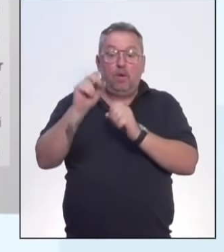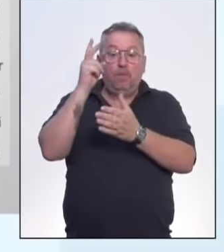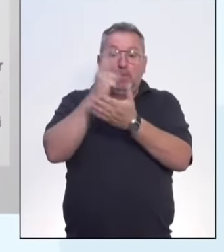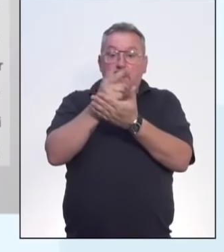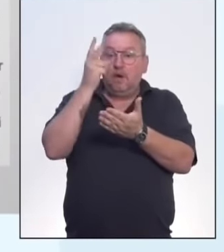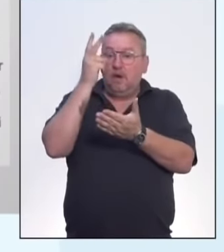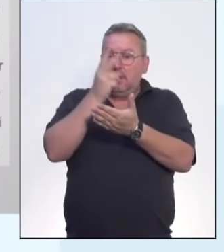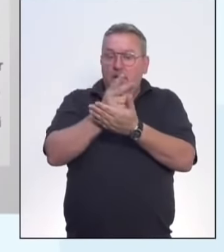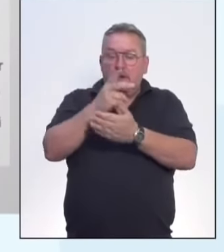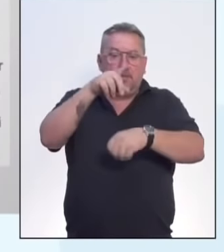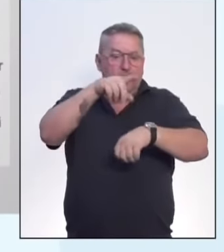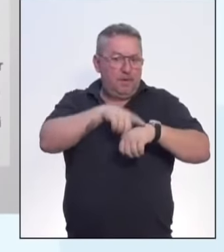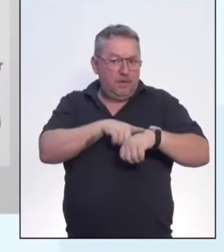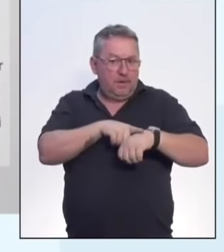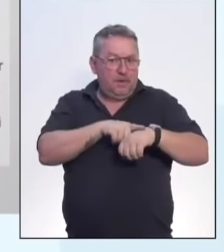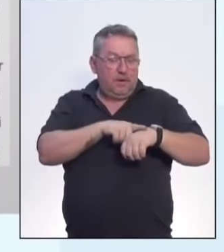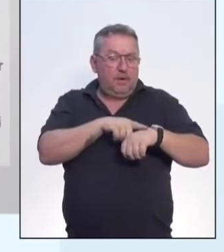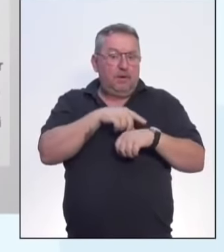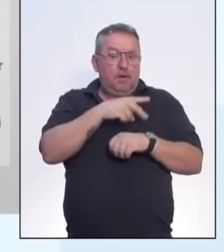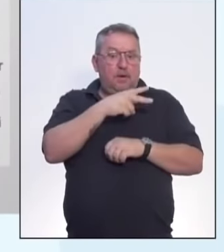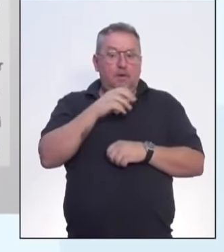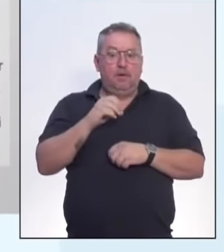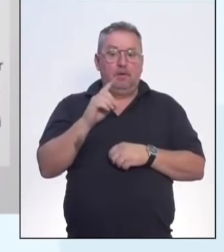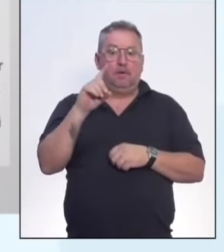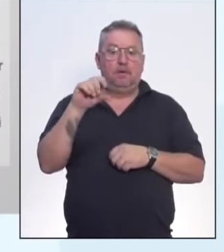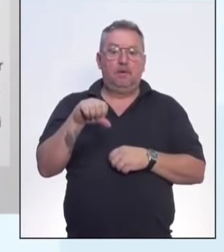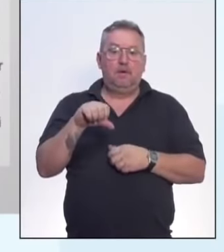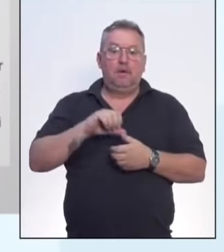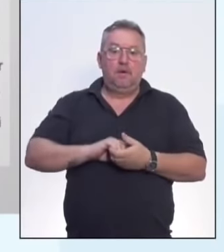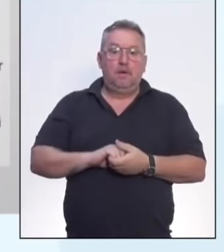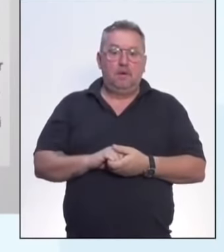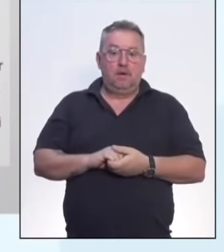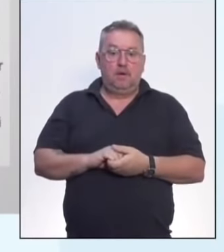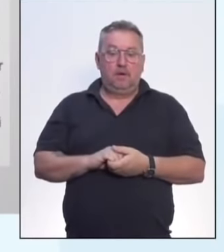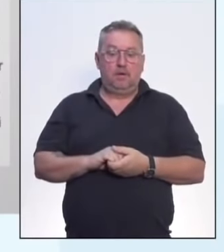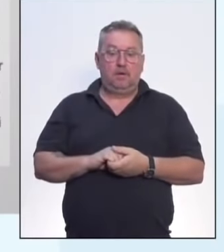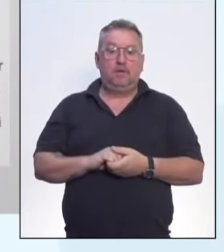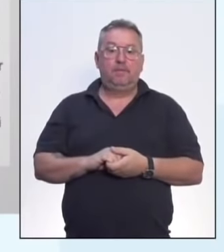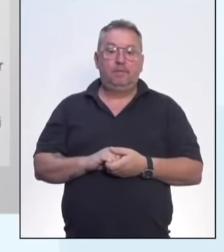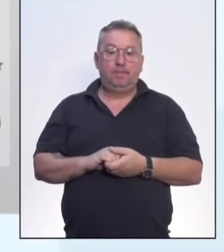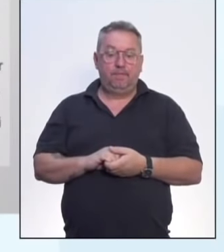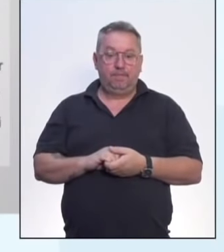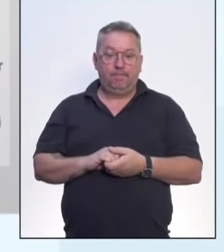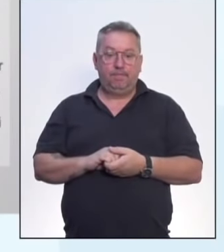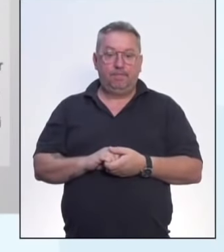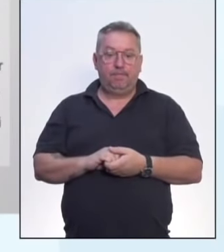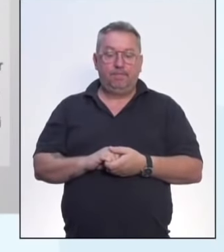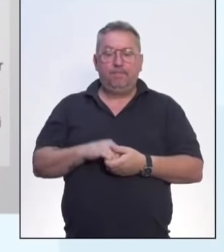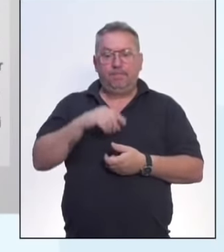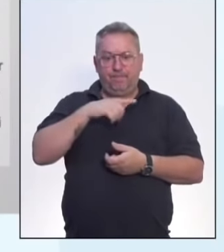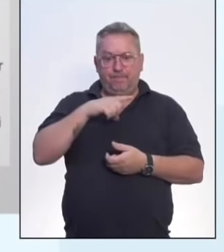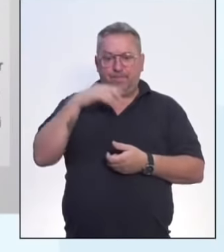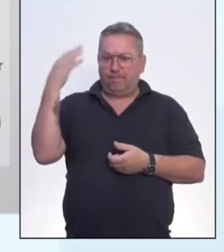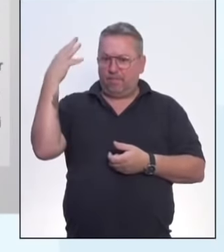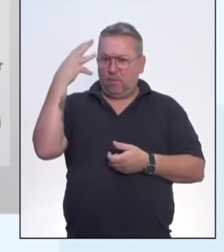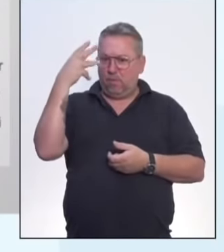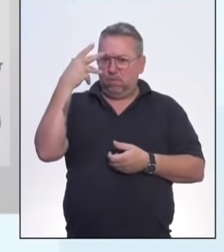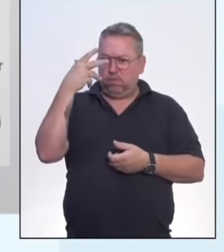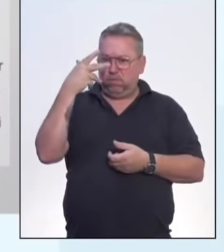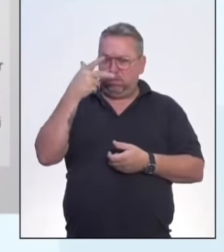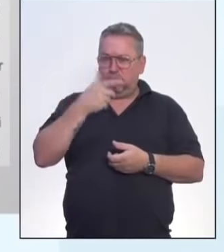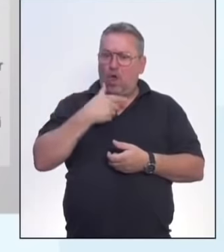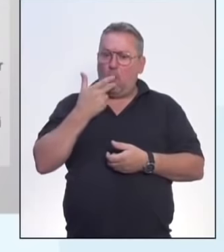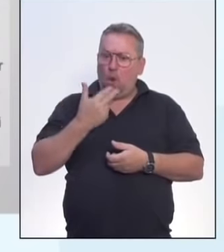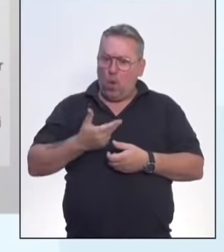você quiser, em comparação, né, Alessandra, ao mesmo período de 2019. Temos um belo gráfico, todo